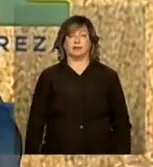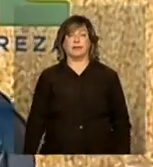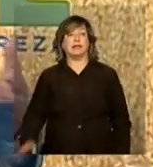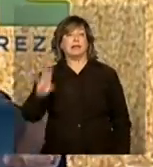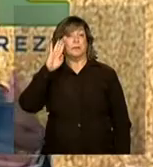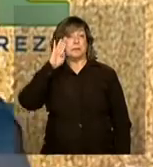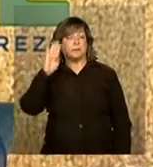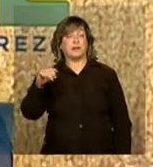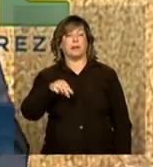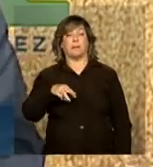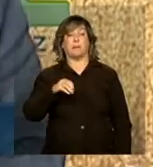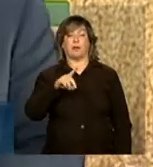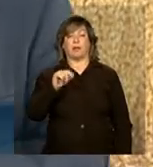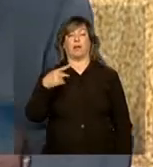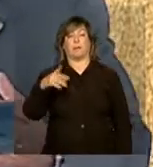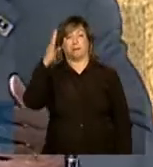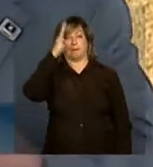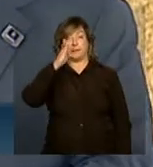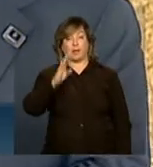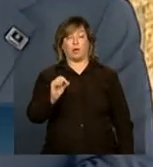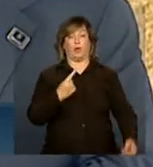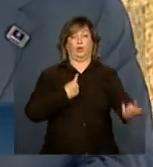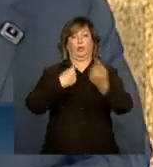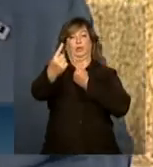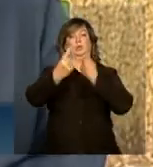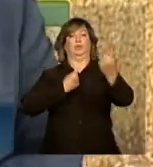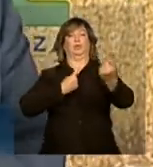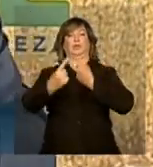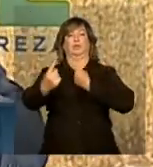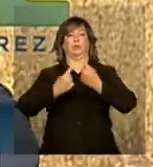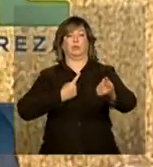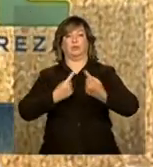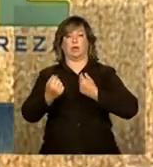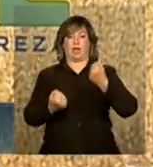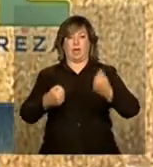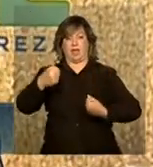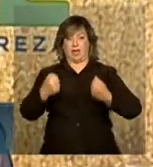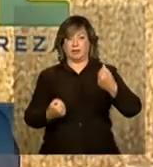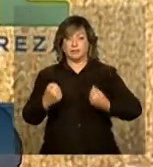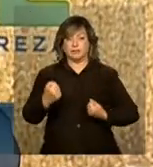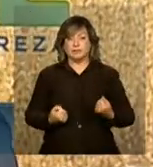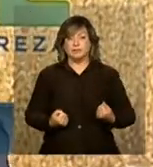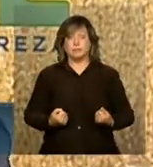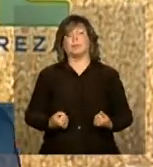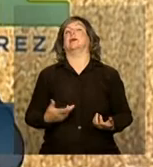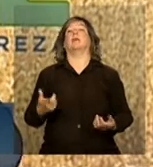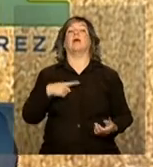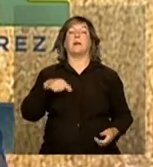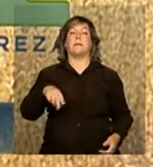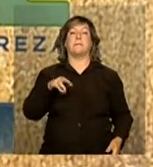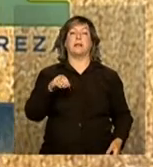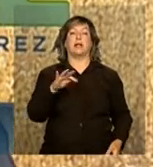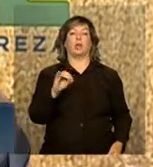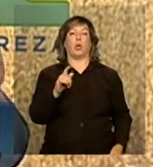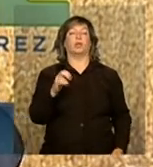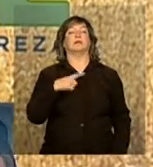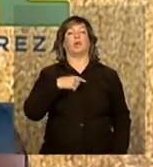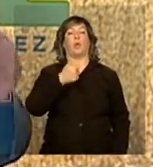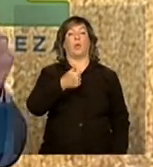Principal modal do Brasil, modal rodoviário. E aí, presidenta, Mato Grosso tem a